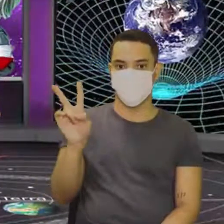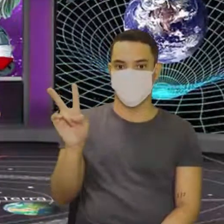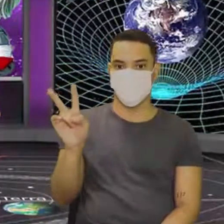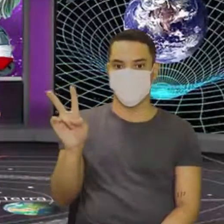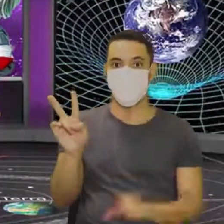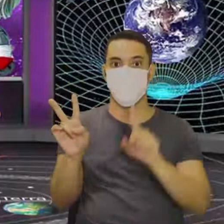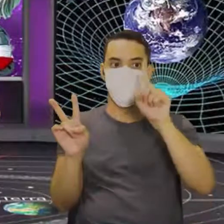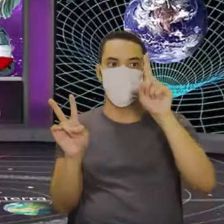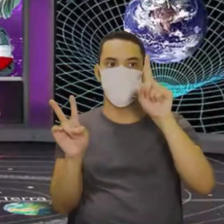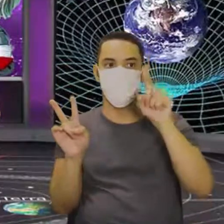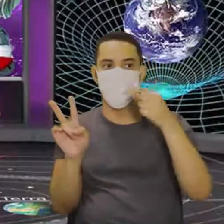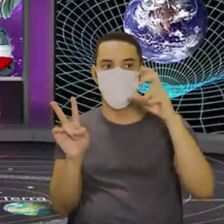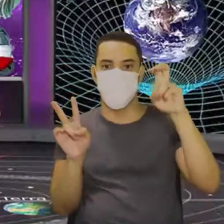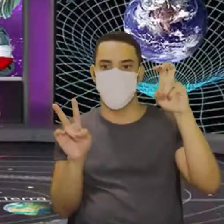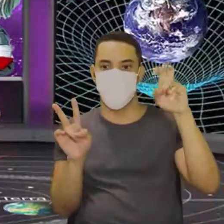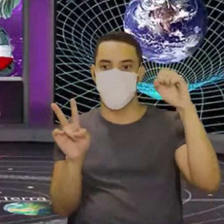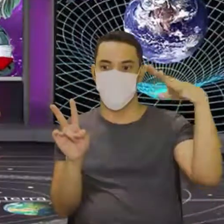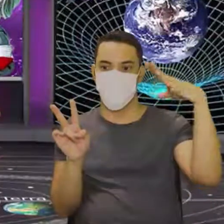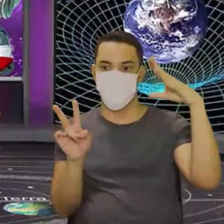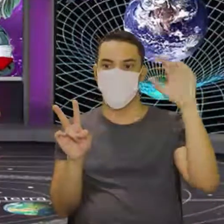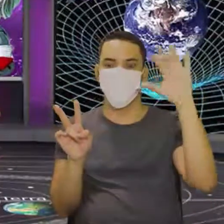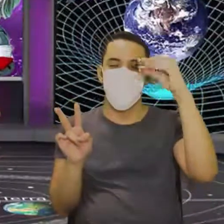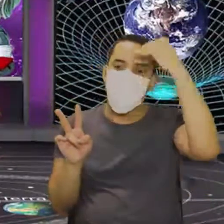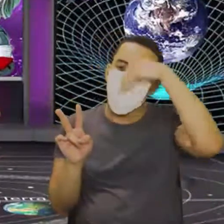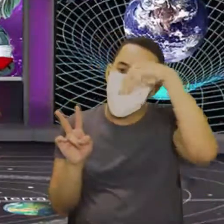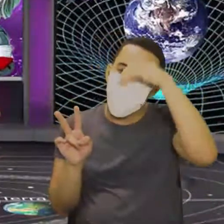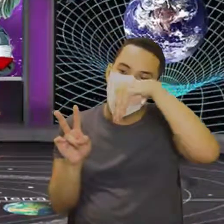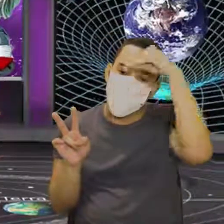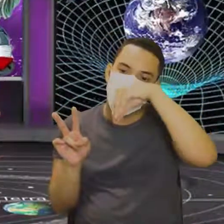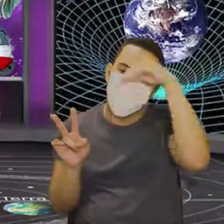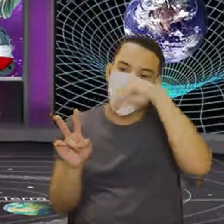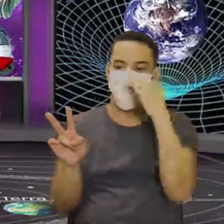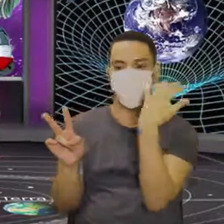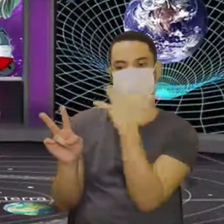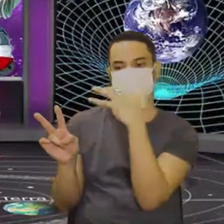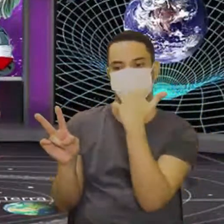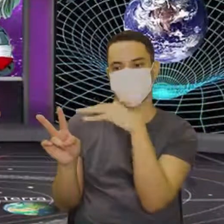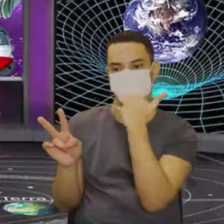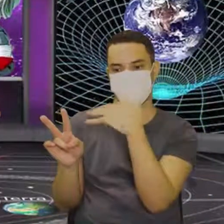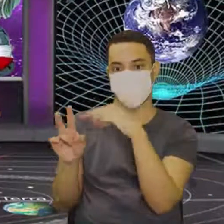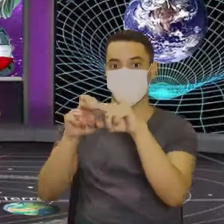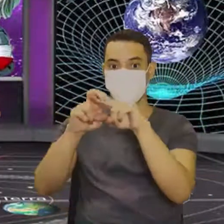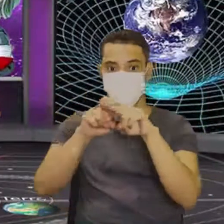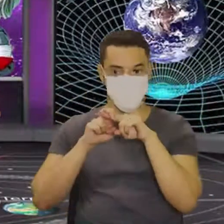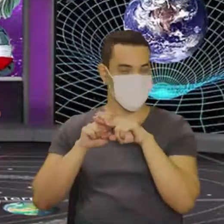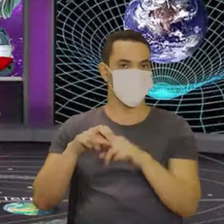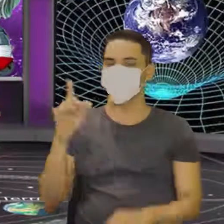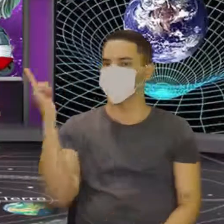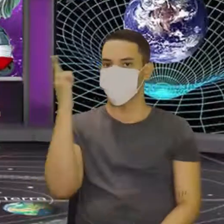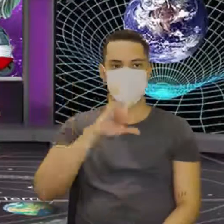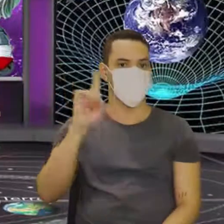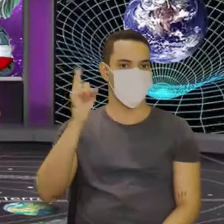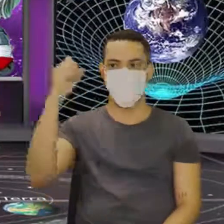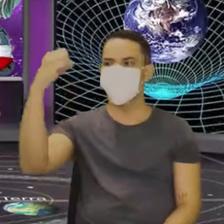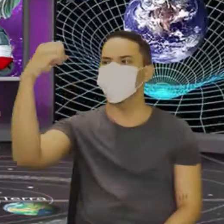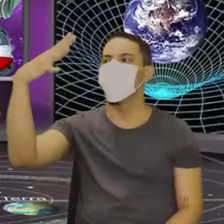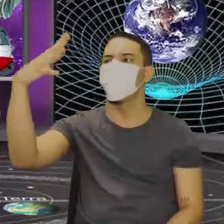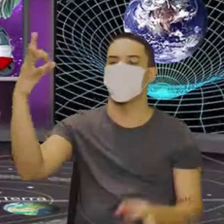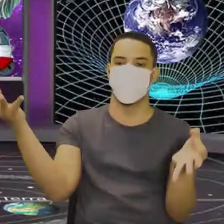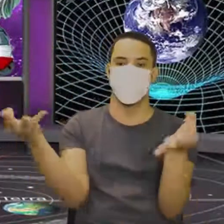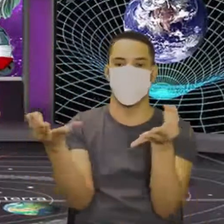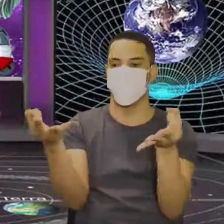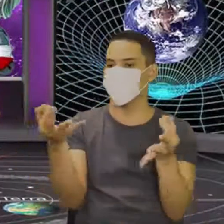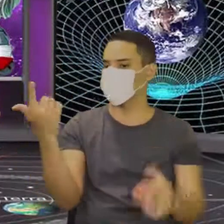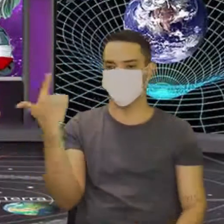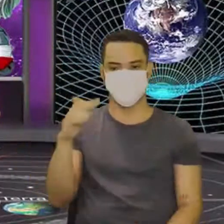lâmpada 1,5, certo? Então, nós vimos que o que ia implicar que a lâmpada não ia ter uma intensidade